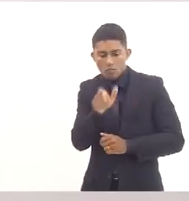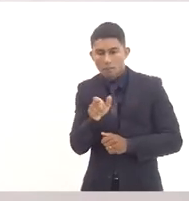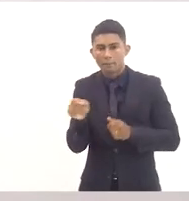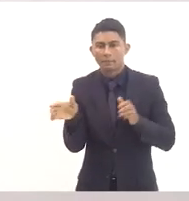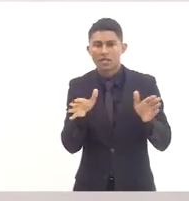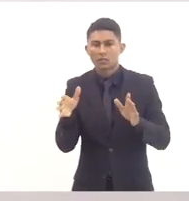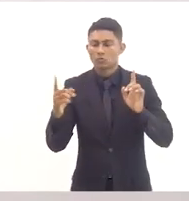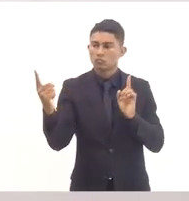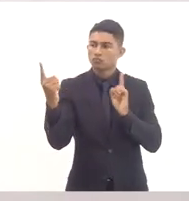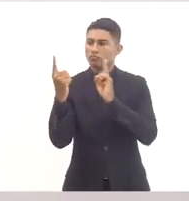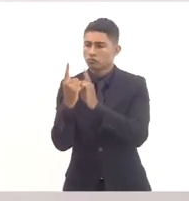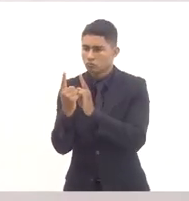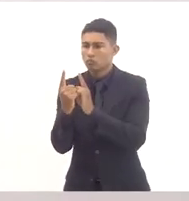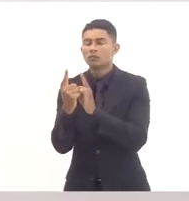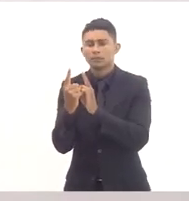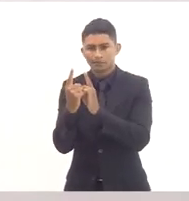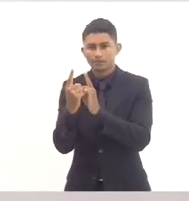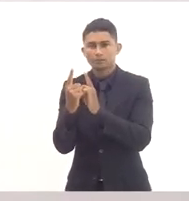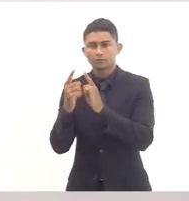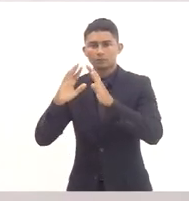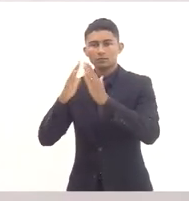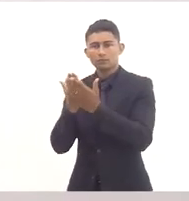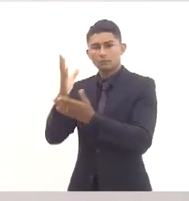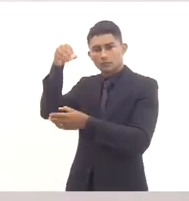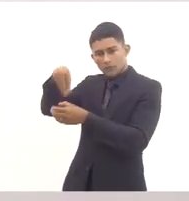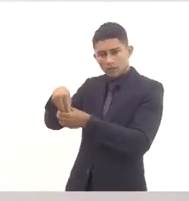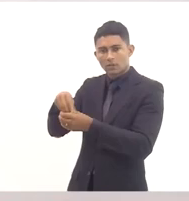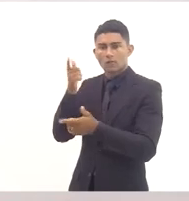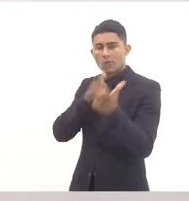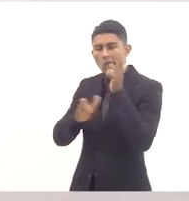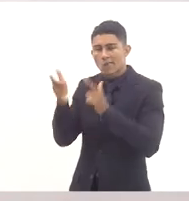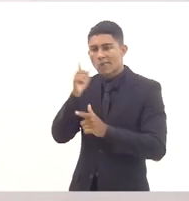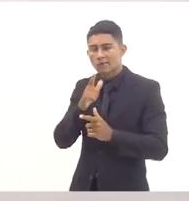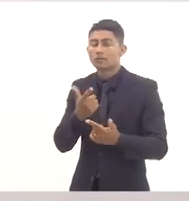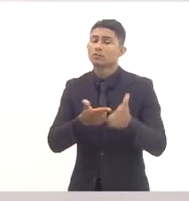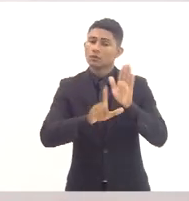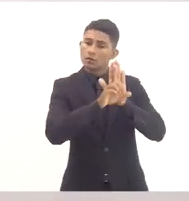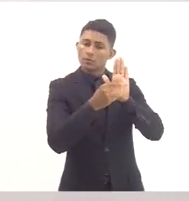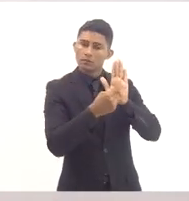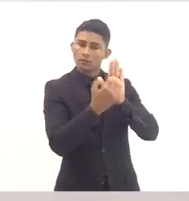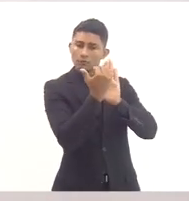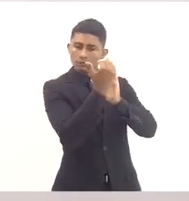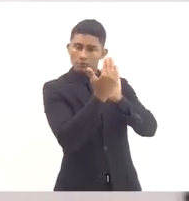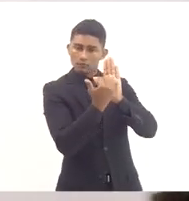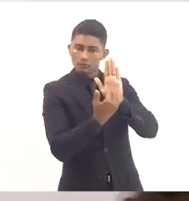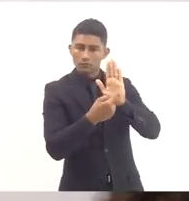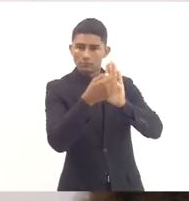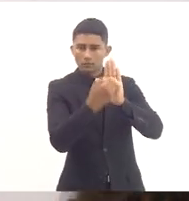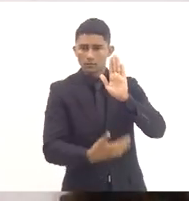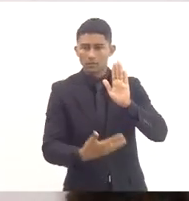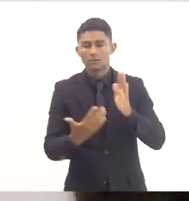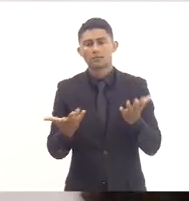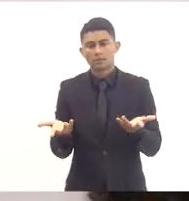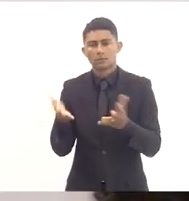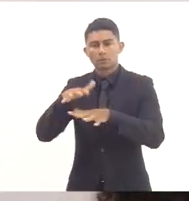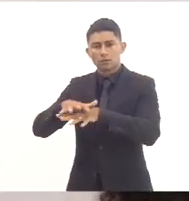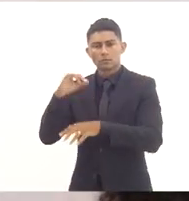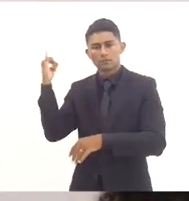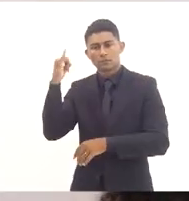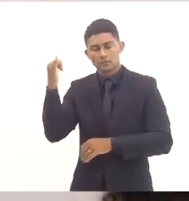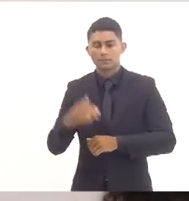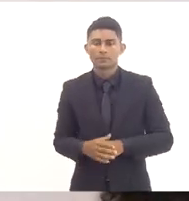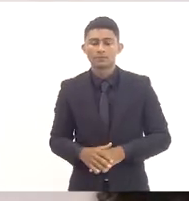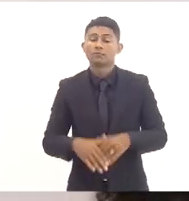Edi atendimento das merece E aí que usar o disposto na lei para ter começado educação inclusiva não só quero só